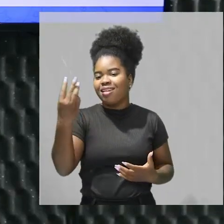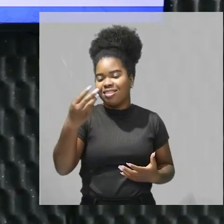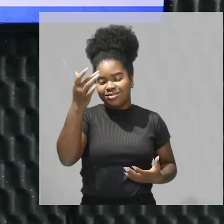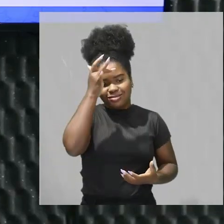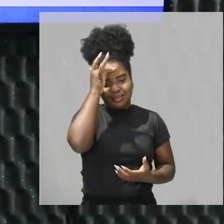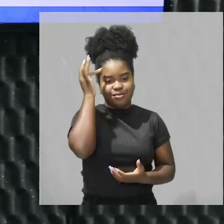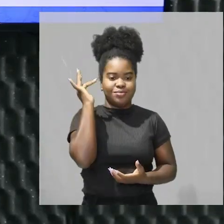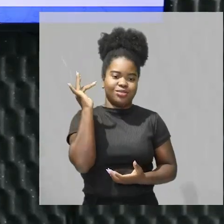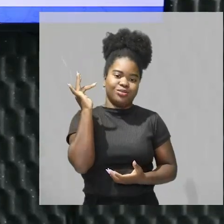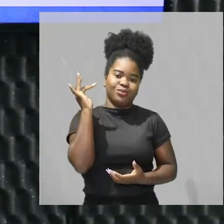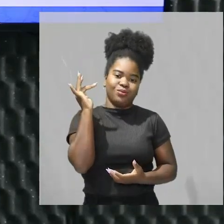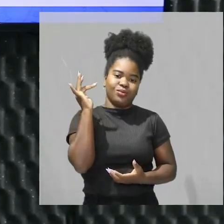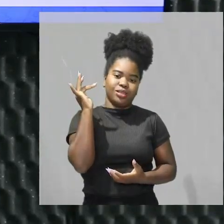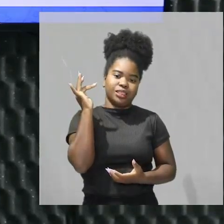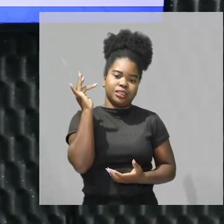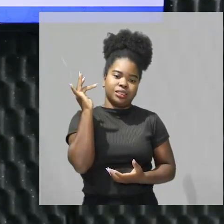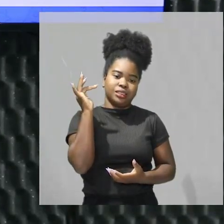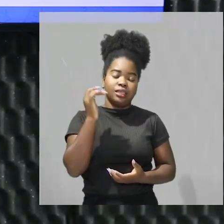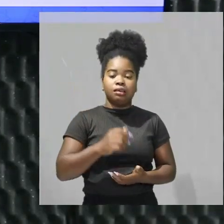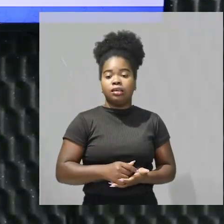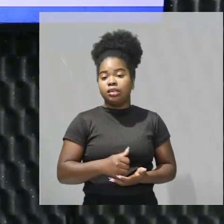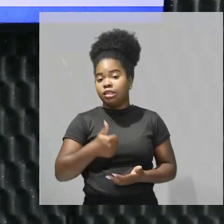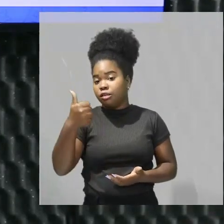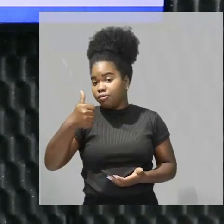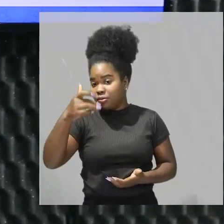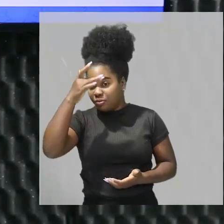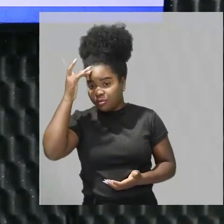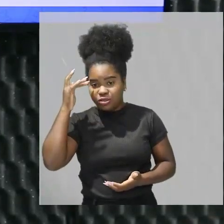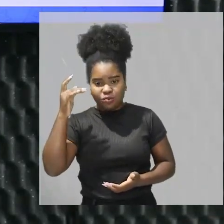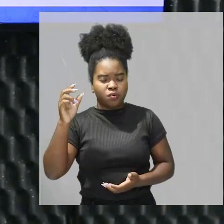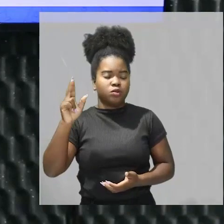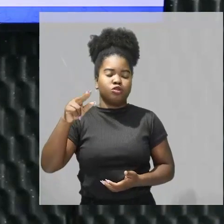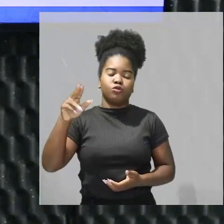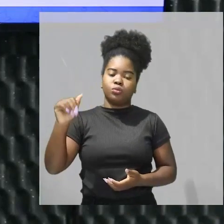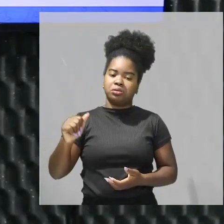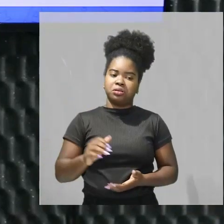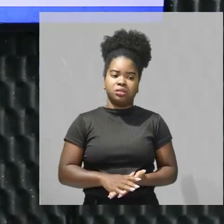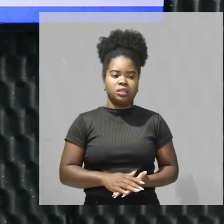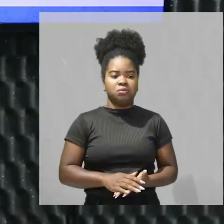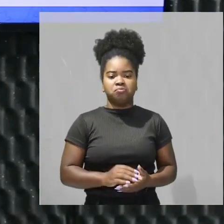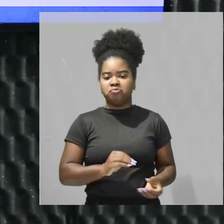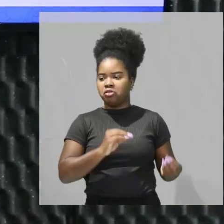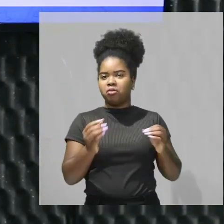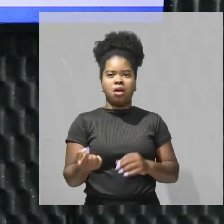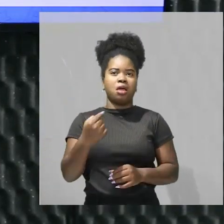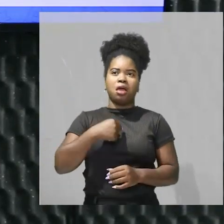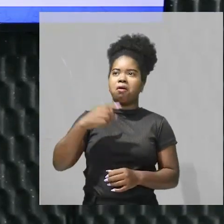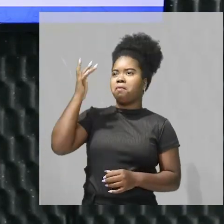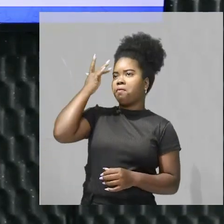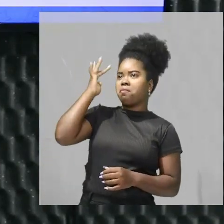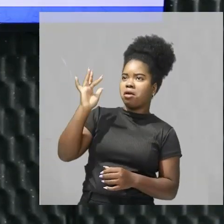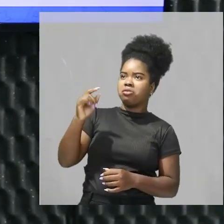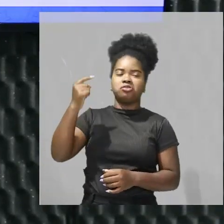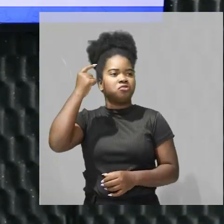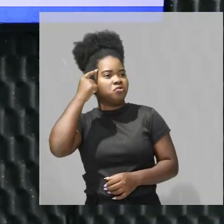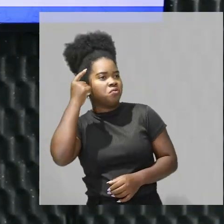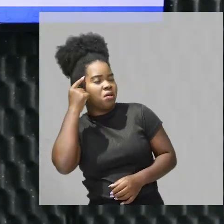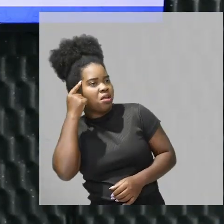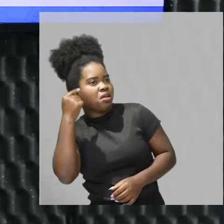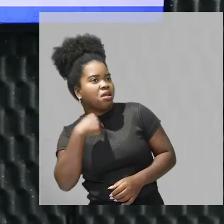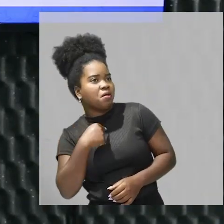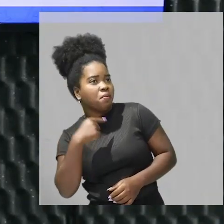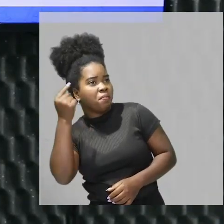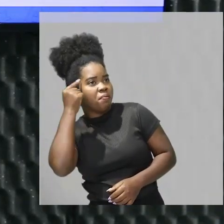terceira pessoa, né, e não em primeira. Então, nada de colocar eu acho, eu penso, eu vi,